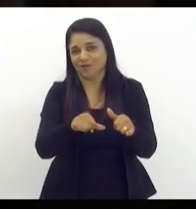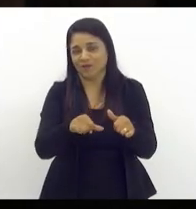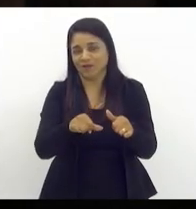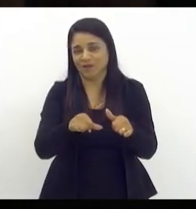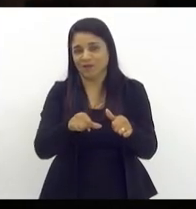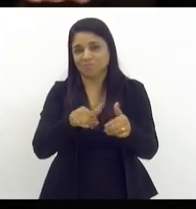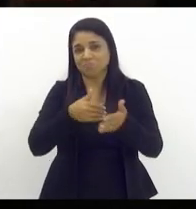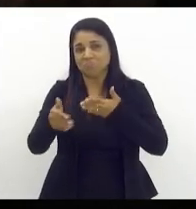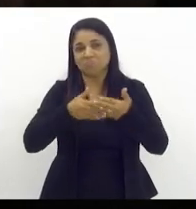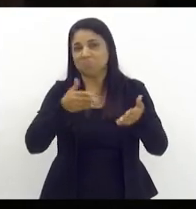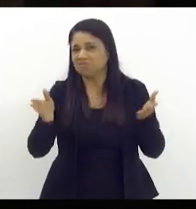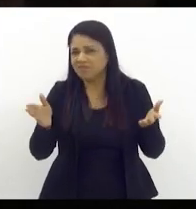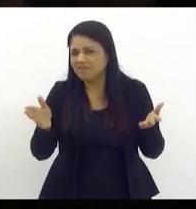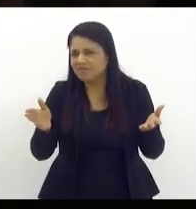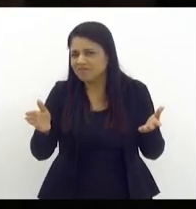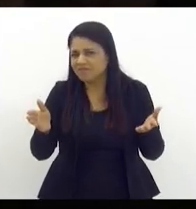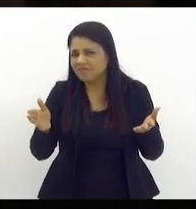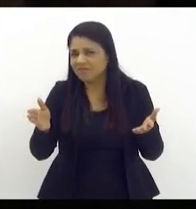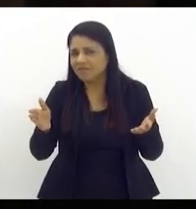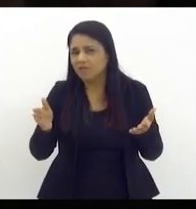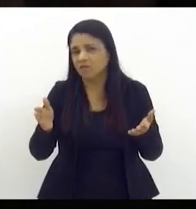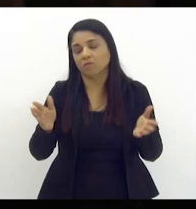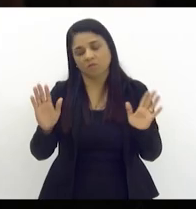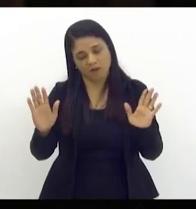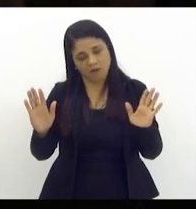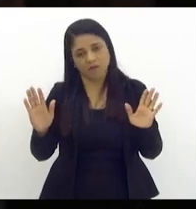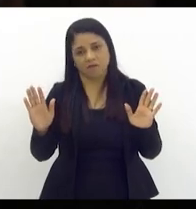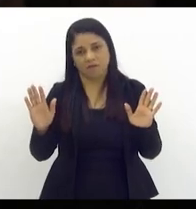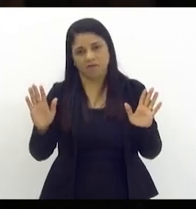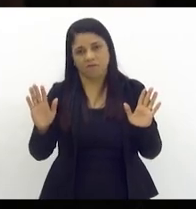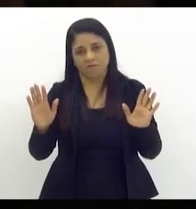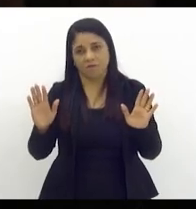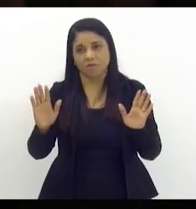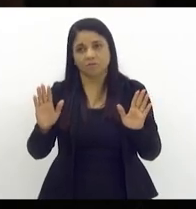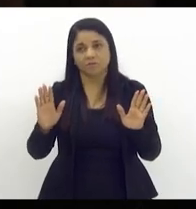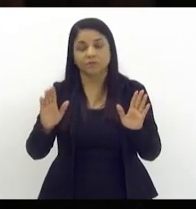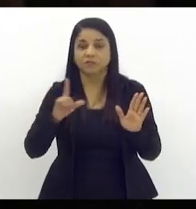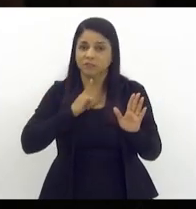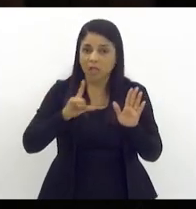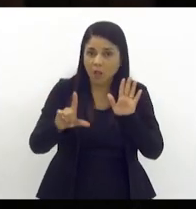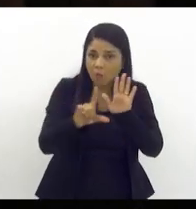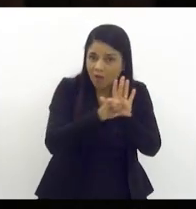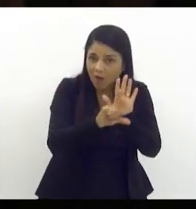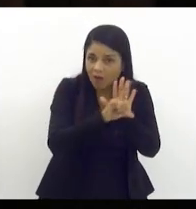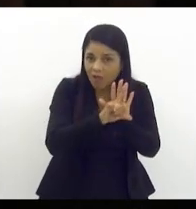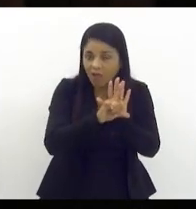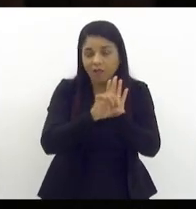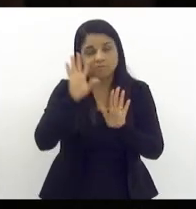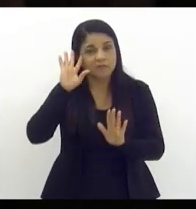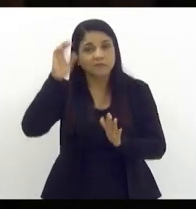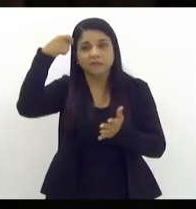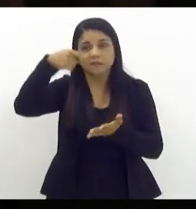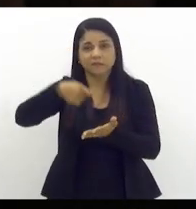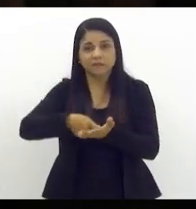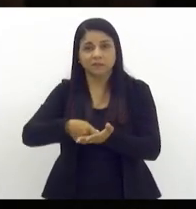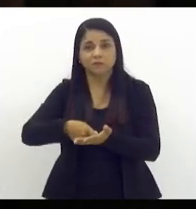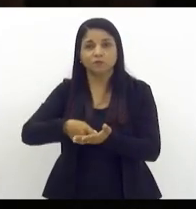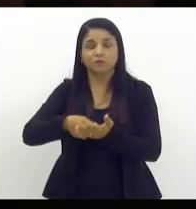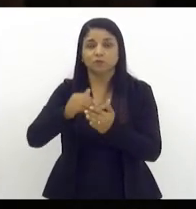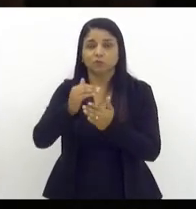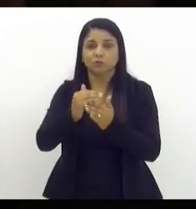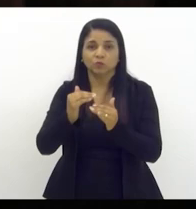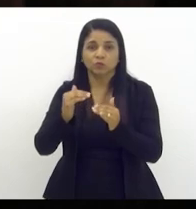a hora que quiser. Espera aí, vamos levar isso a sério. Se tem uma lei, se tem uma decisão do Supremo Tribunal, que o